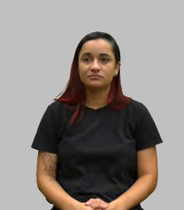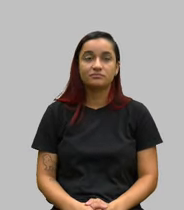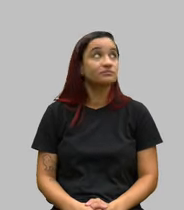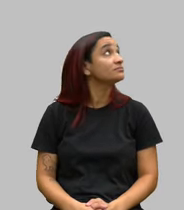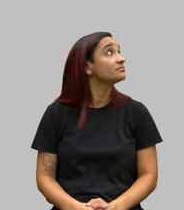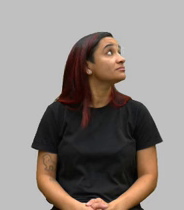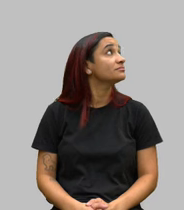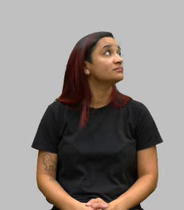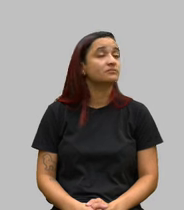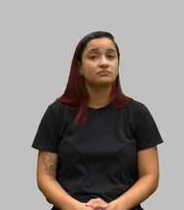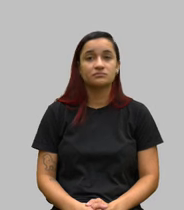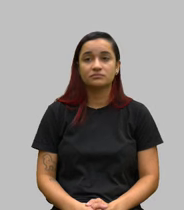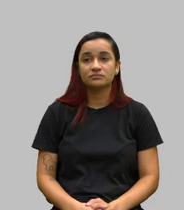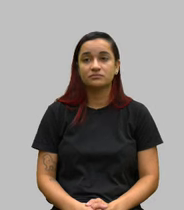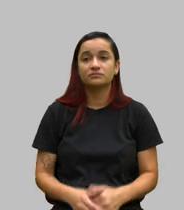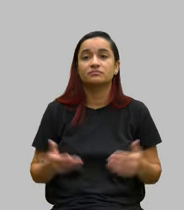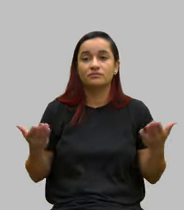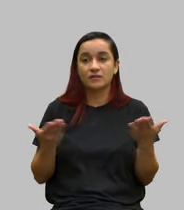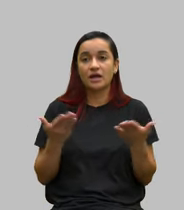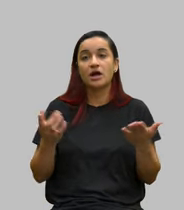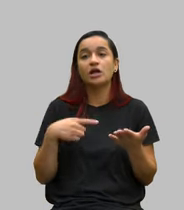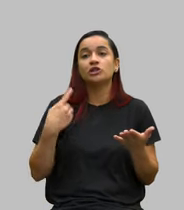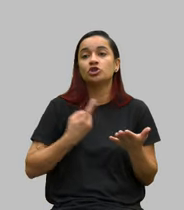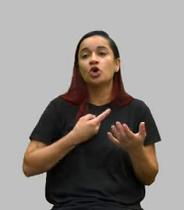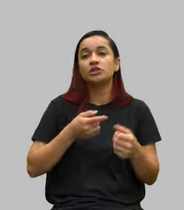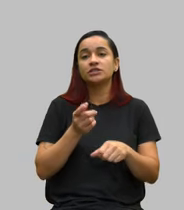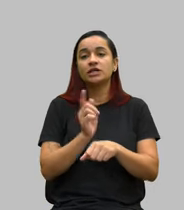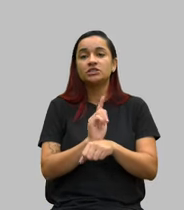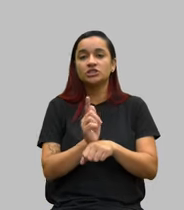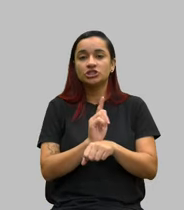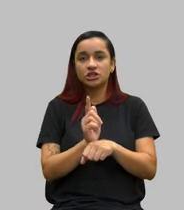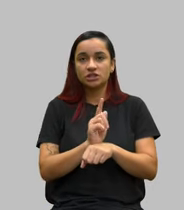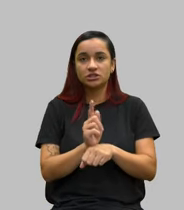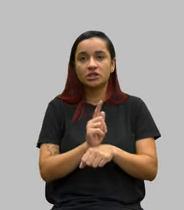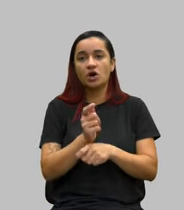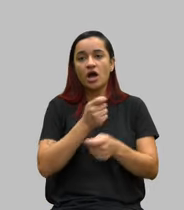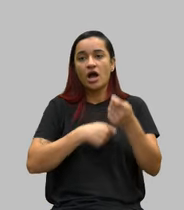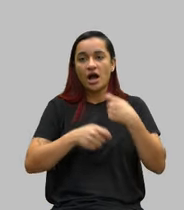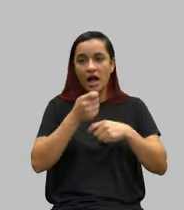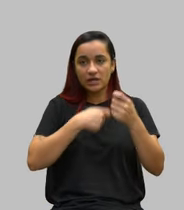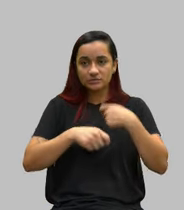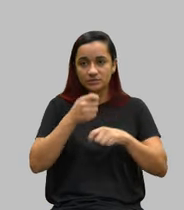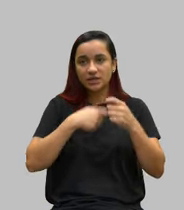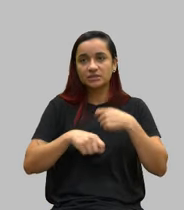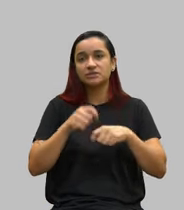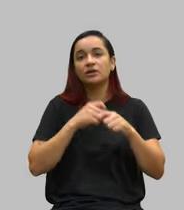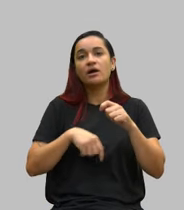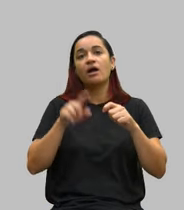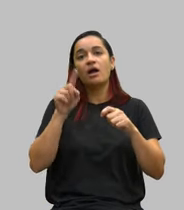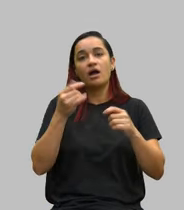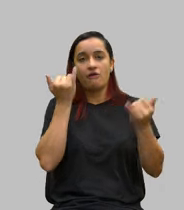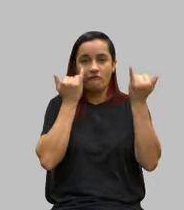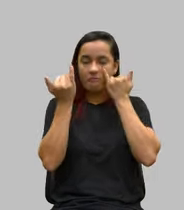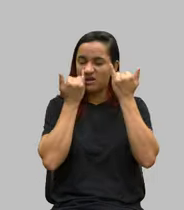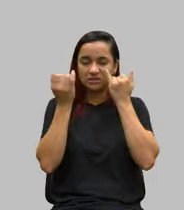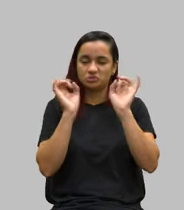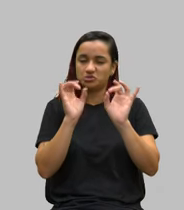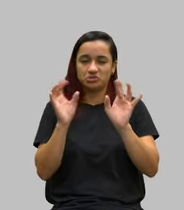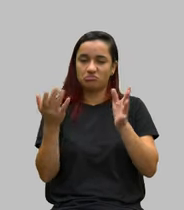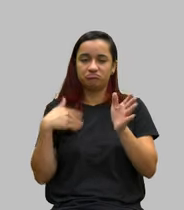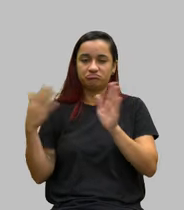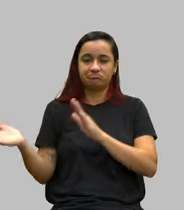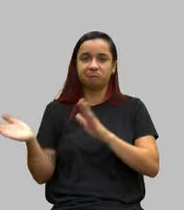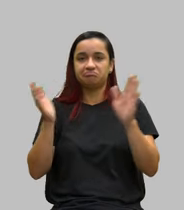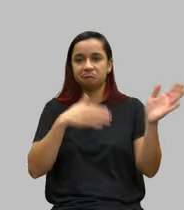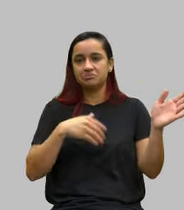vagas a nossa gestão administrativa são Dados só só estatísticos que eu vou de